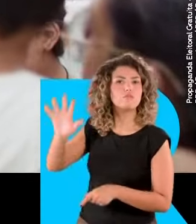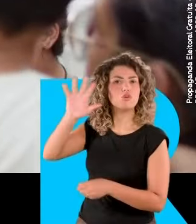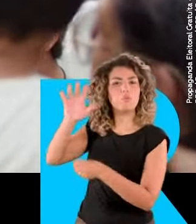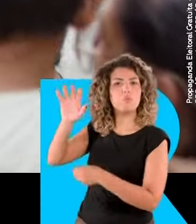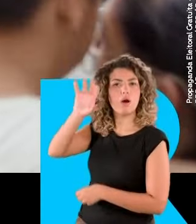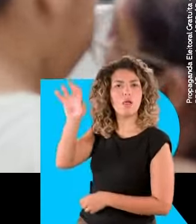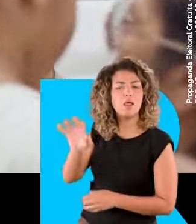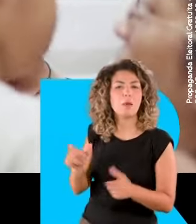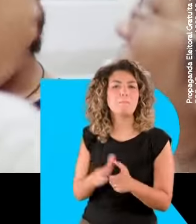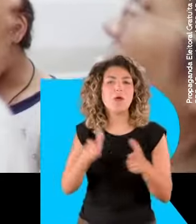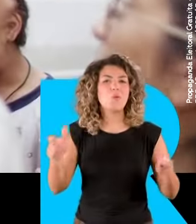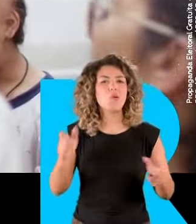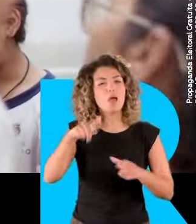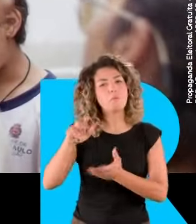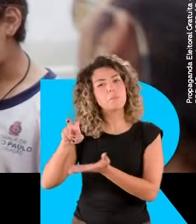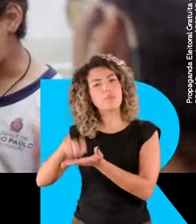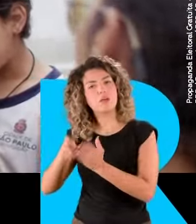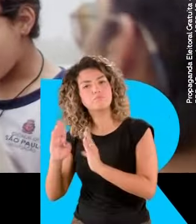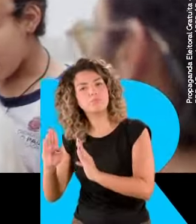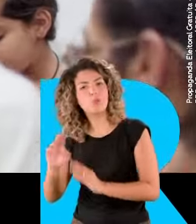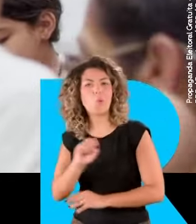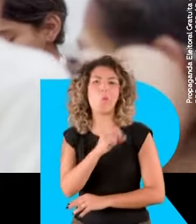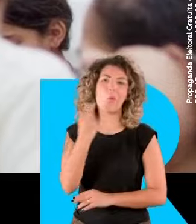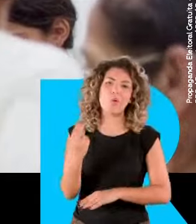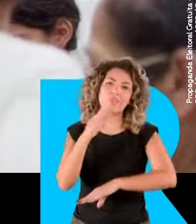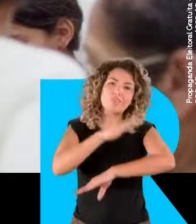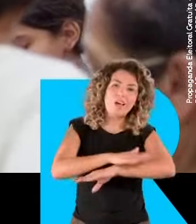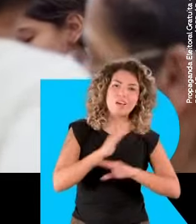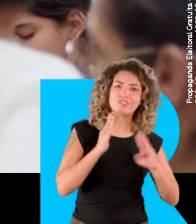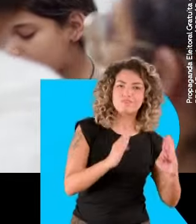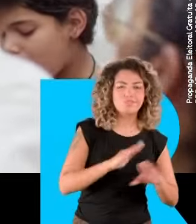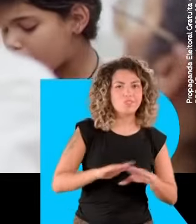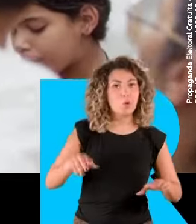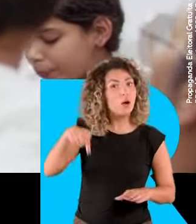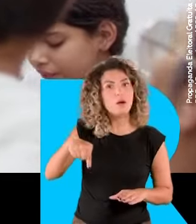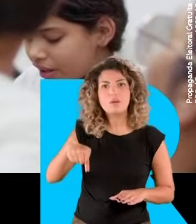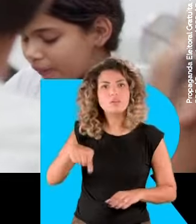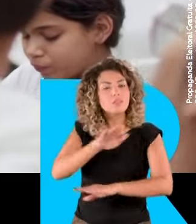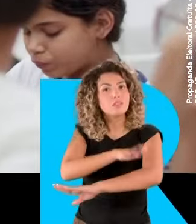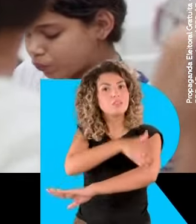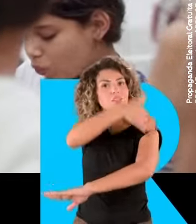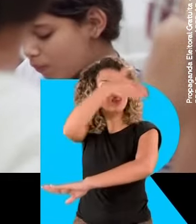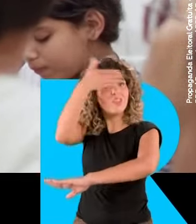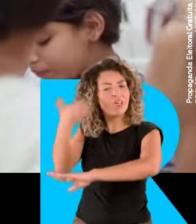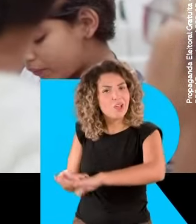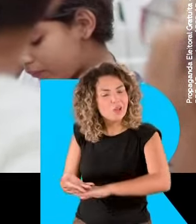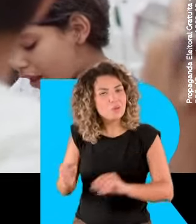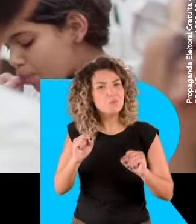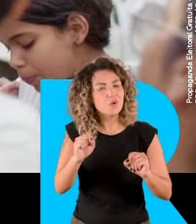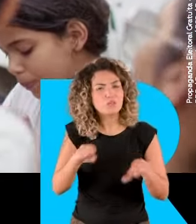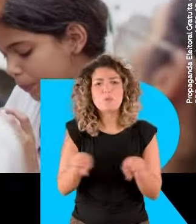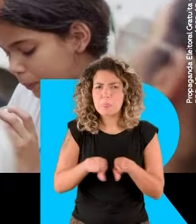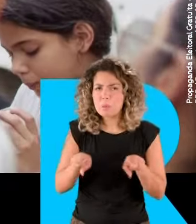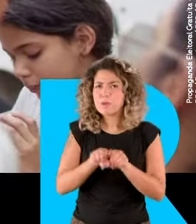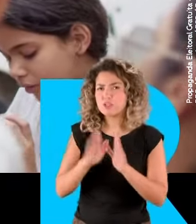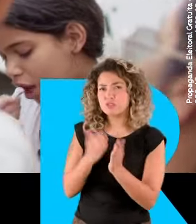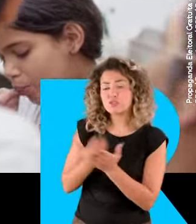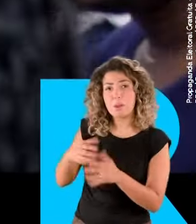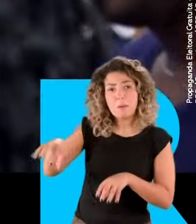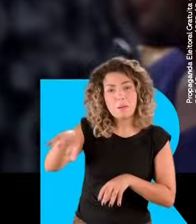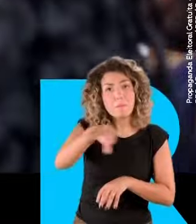do Brasil é meio período, das 8 às 12 ou das 12 às 17. Aqui não, aqui é das 7 às 17, período integral, e a gente ainda